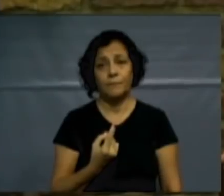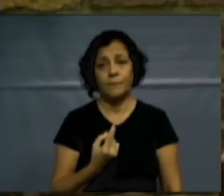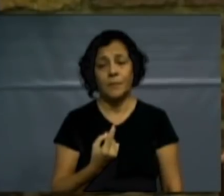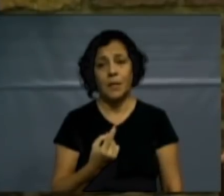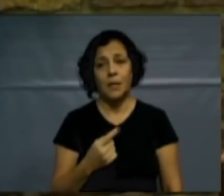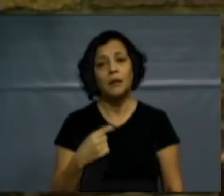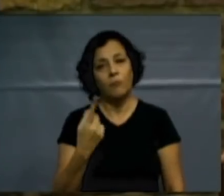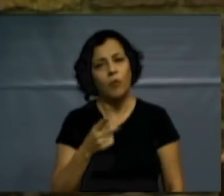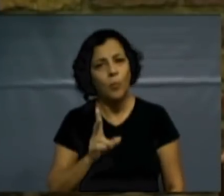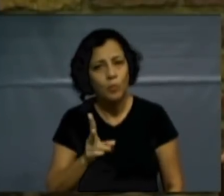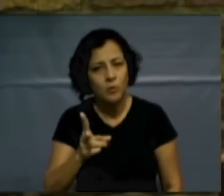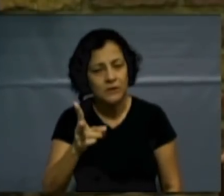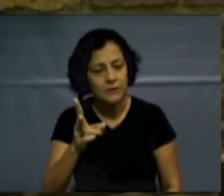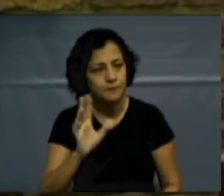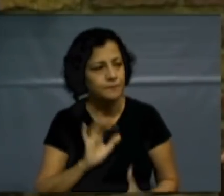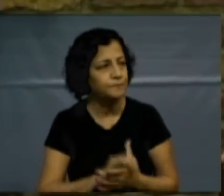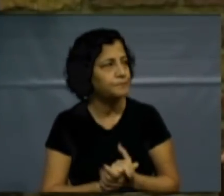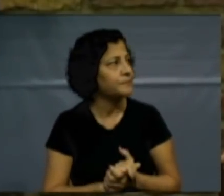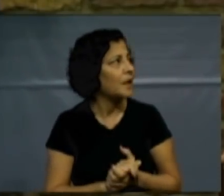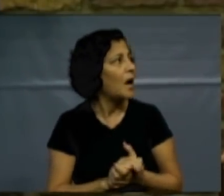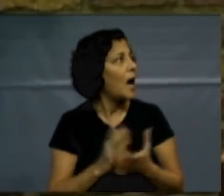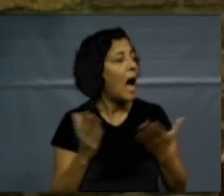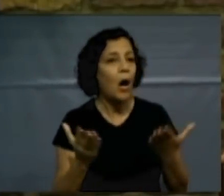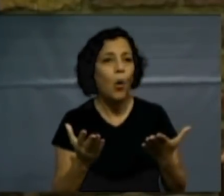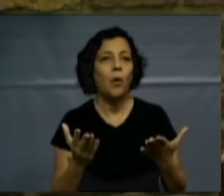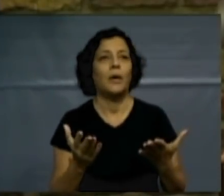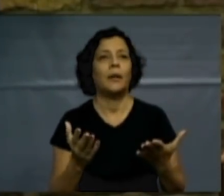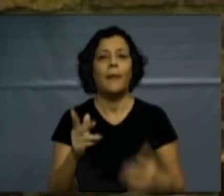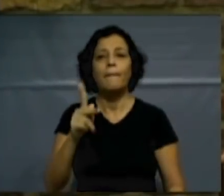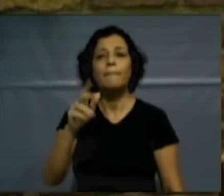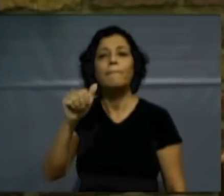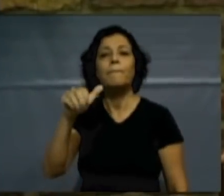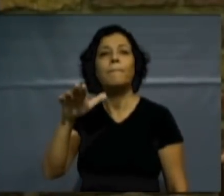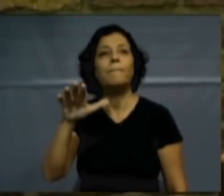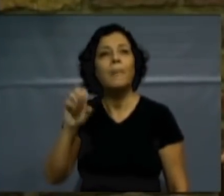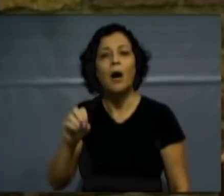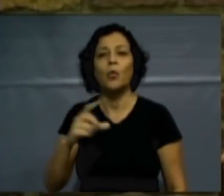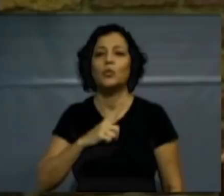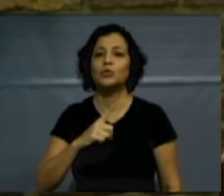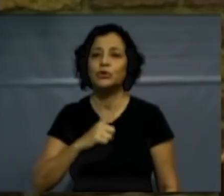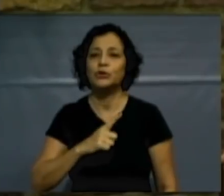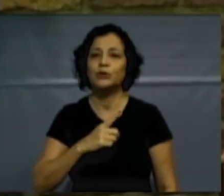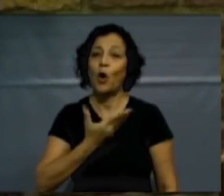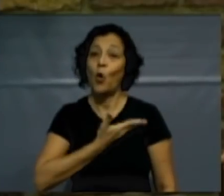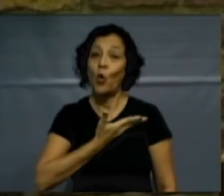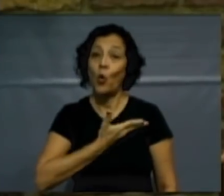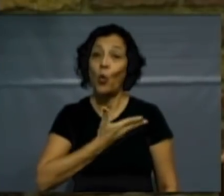Então vamos prosseguir. Agora, porque Paulo tinha uma grande companheira.